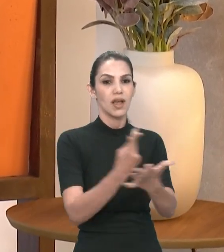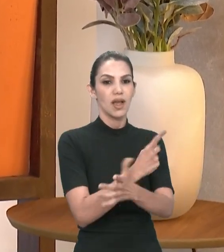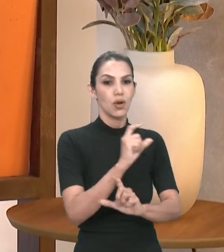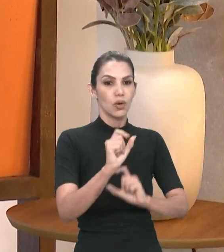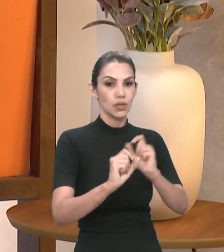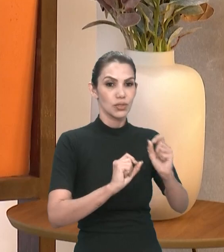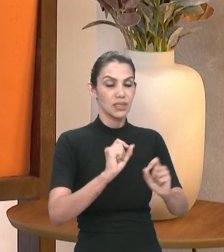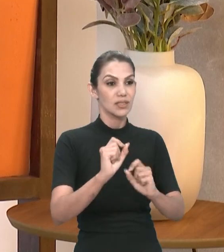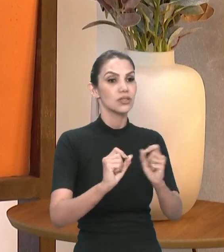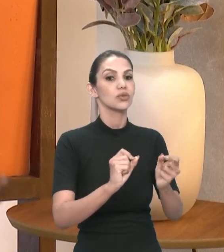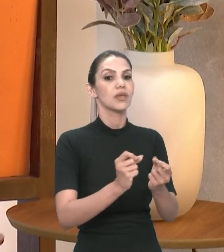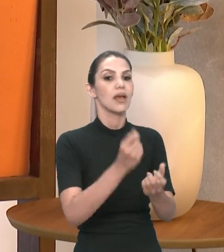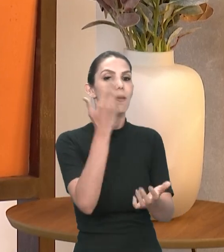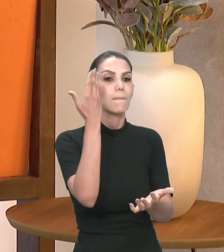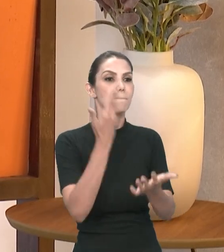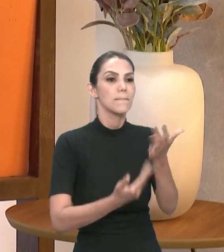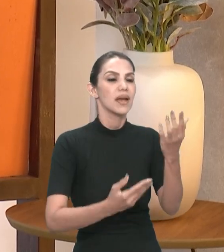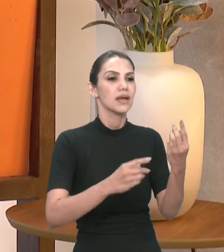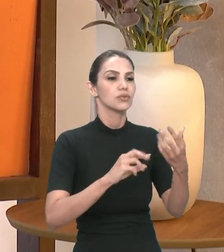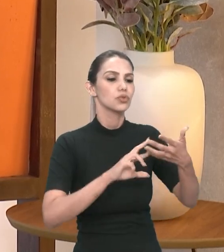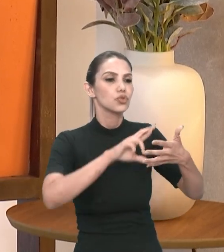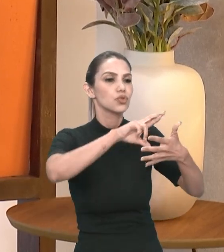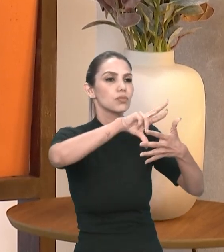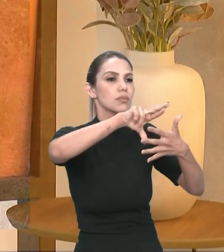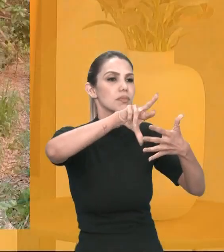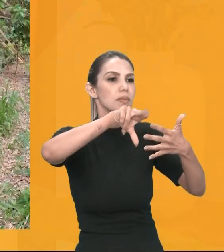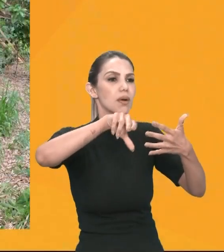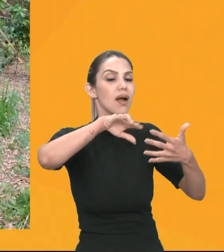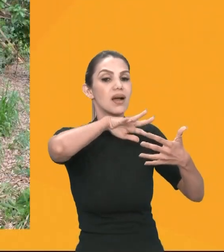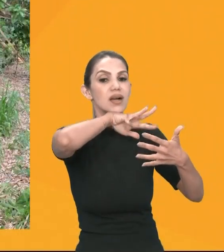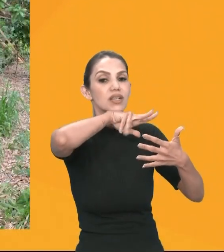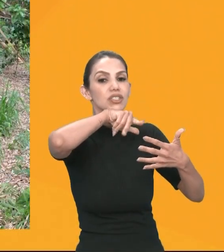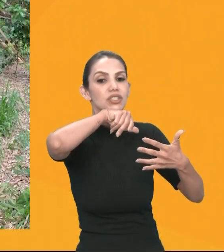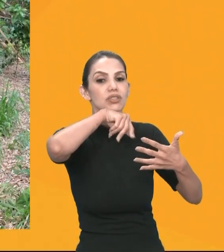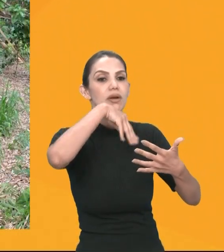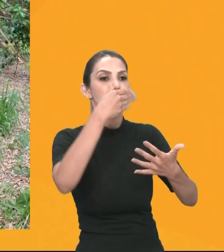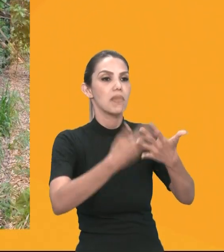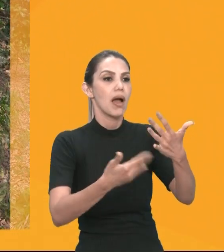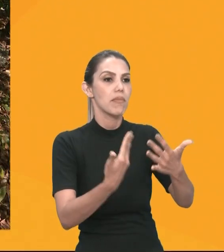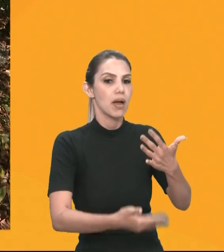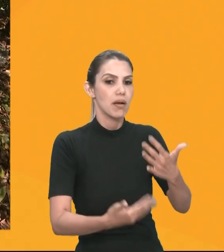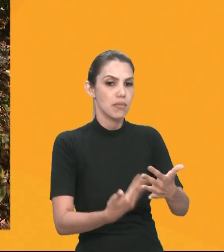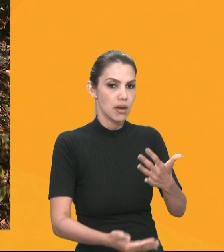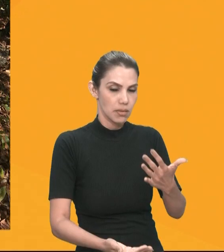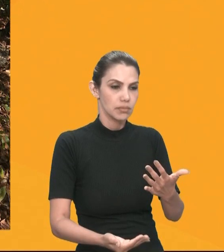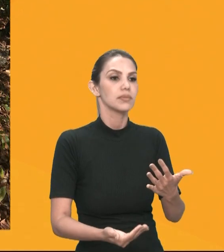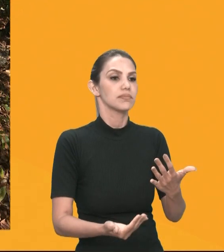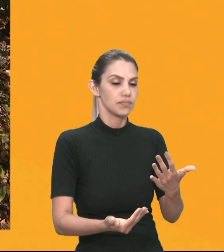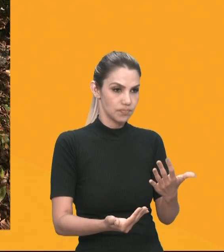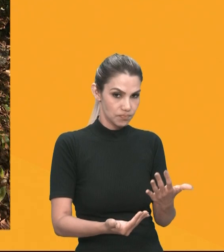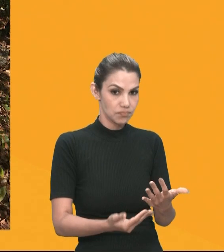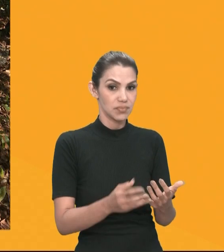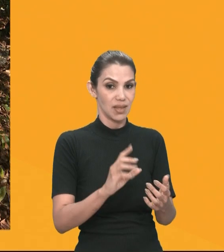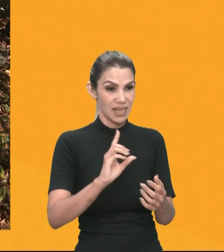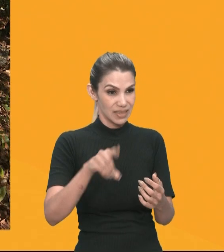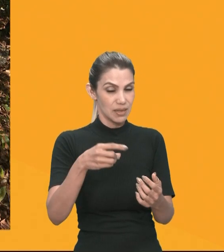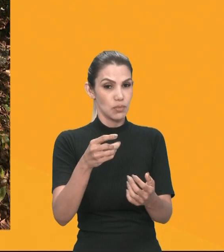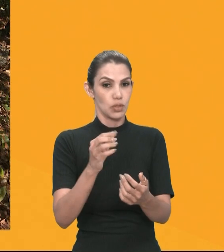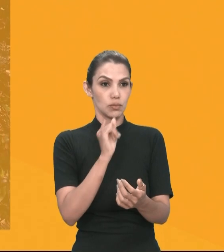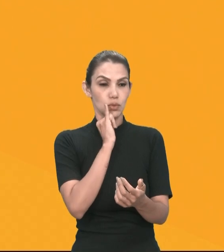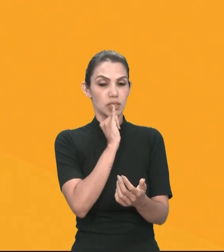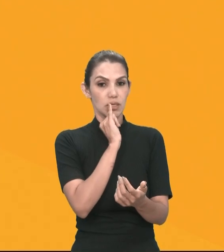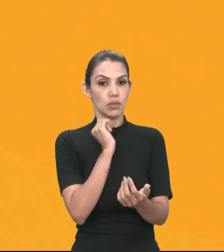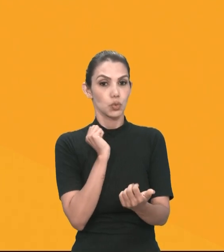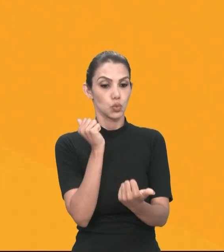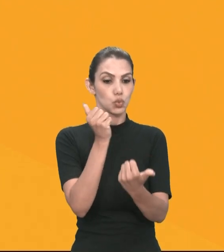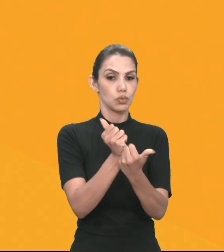habitat. Então a gente perde várias espécies ali nesse processo. E aí é plantado alguma coisa. E quando a gente planta alguma coisa nesse determinado